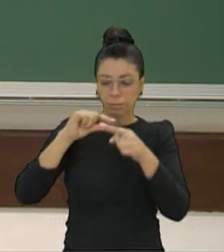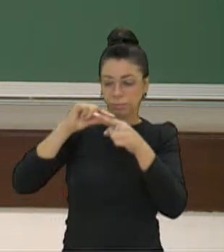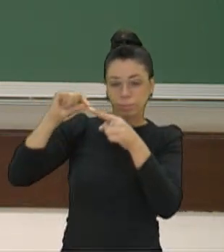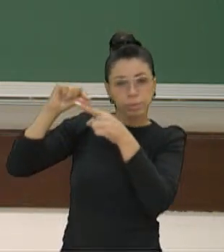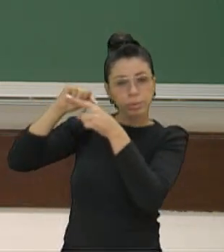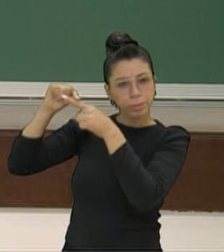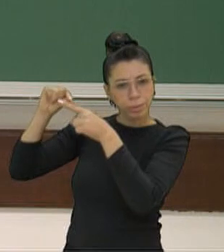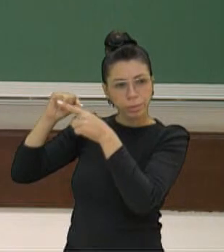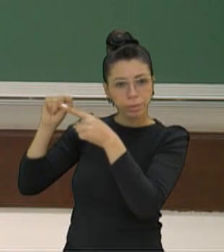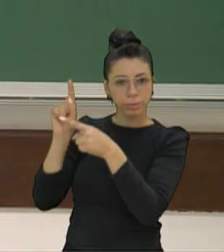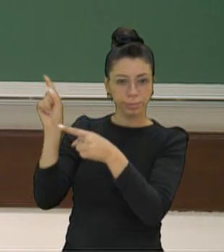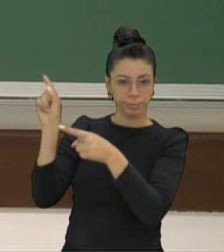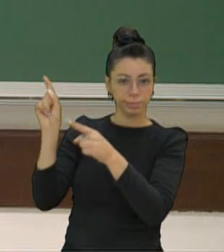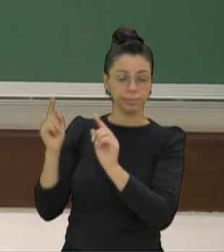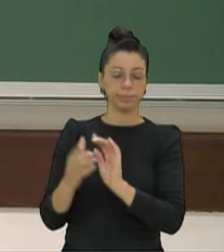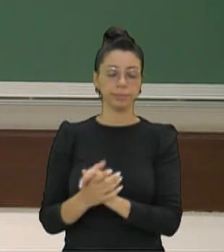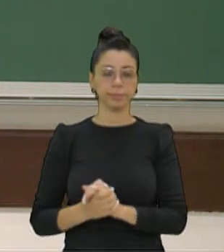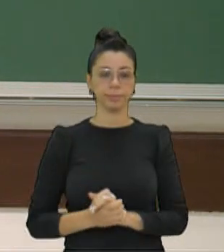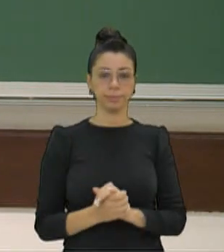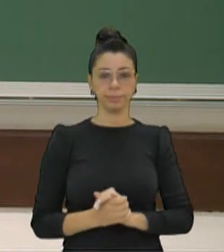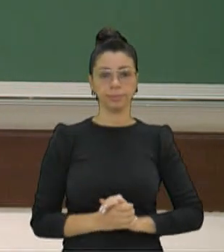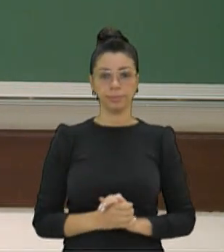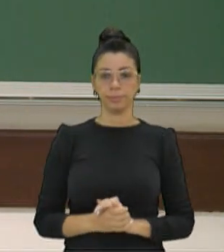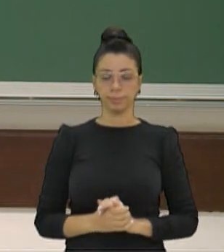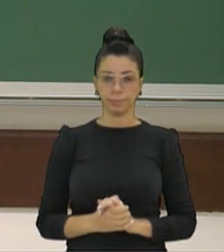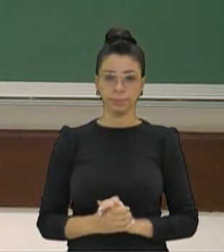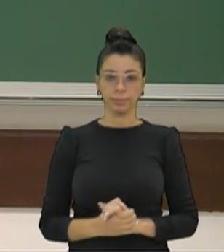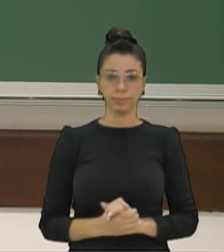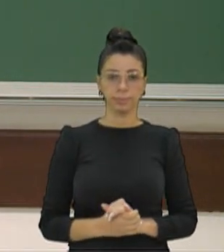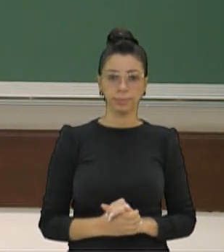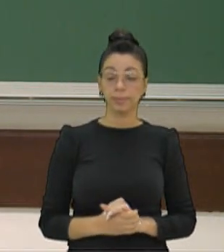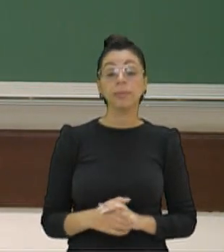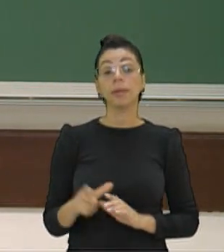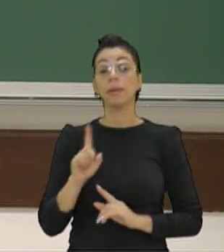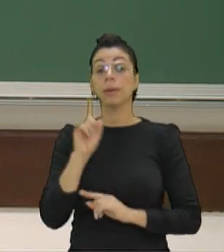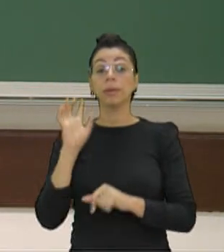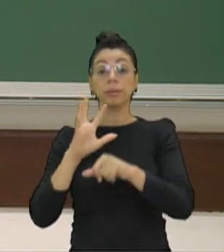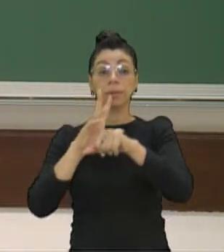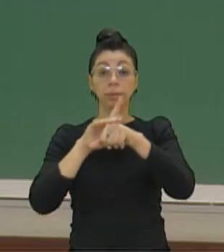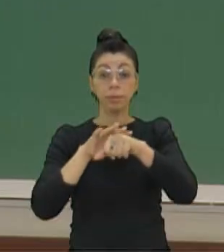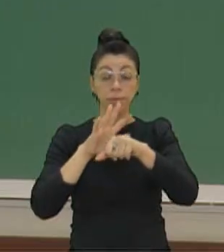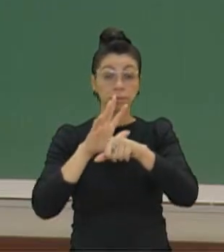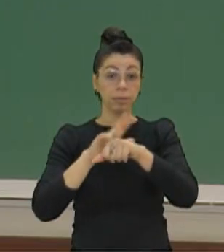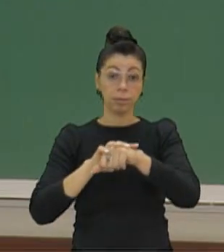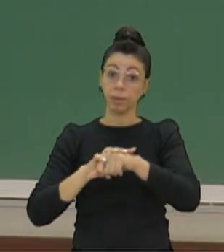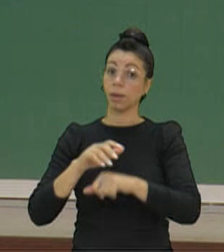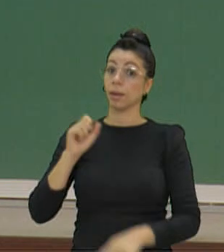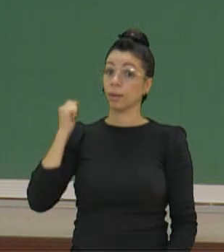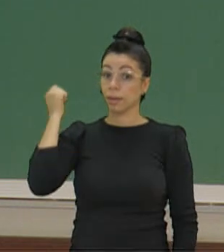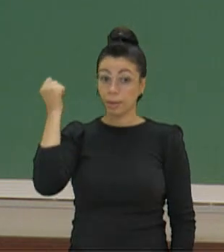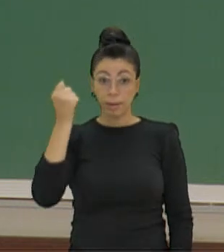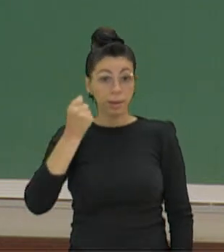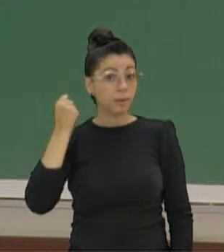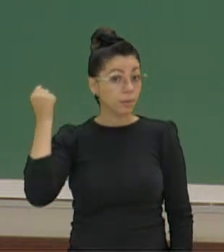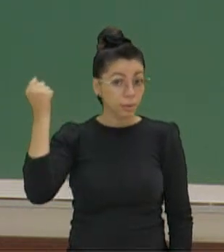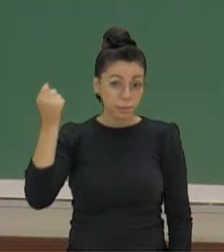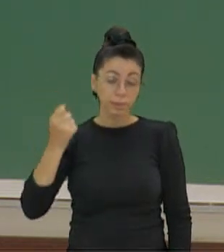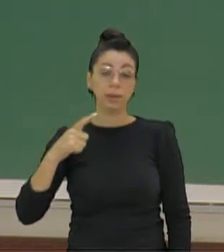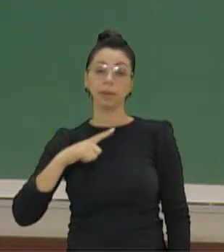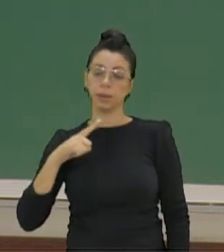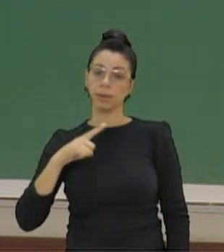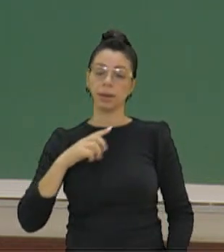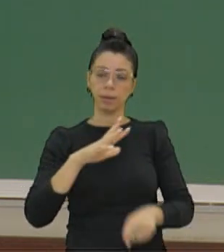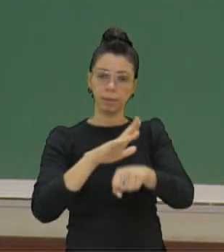gente chama de bacilo de Koch. Essa tuberculose, ela é uma doença super grave, tá? Que tem cura,